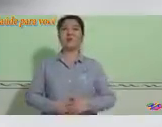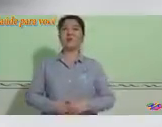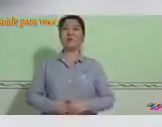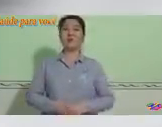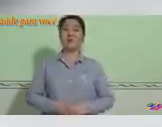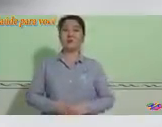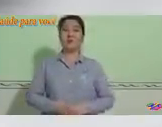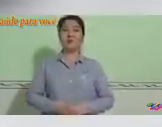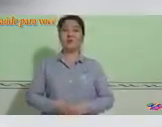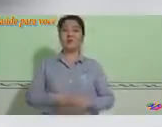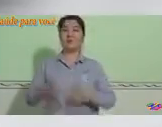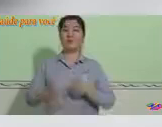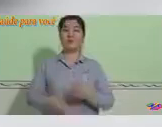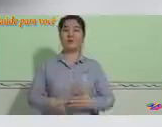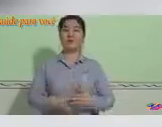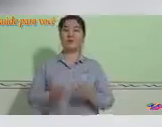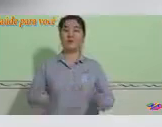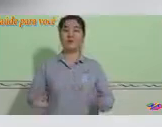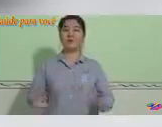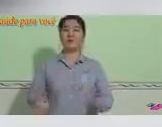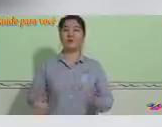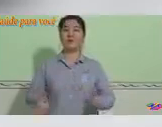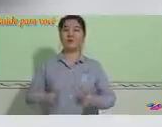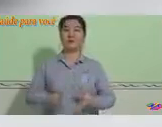não olhar nos olhos. 5.